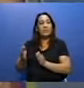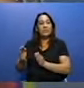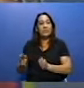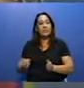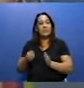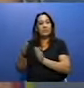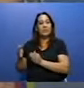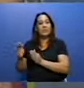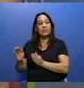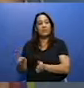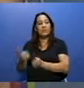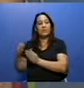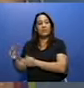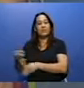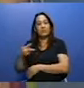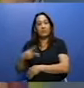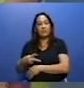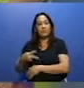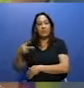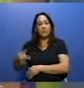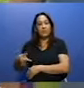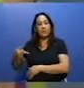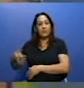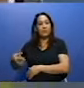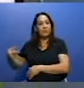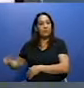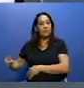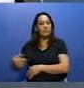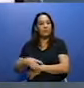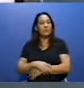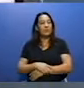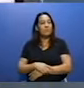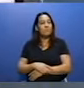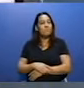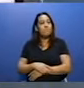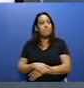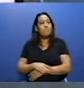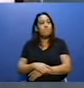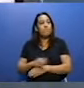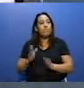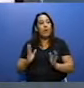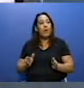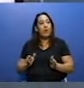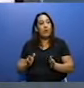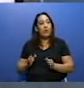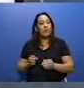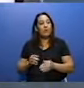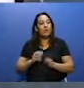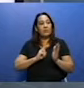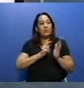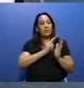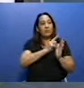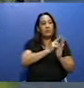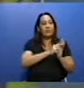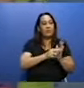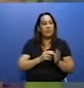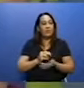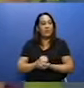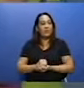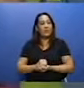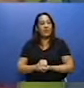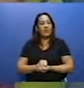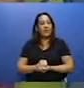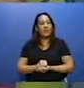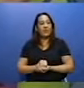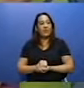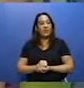um, ela aumenta de dois em dois. Então agora nós vamos desenhar a figura 4 e a